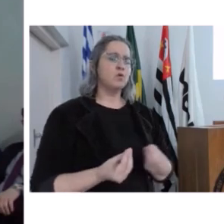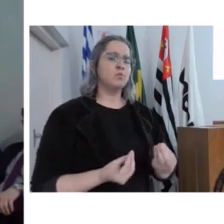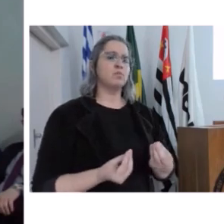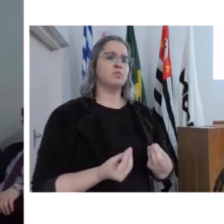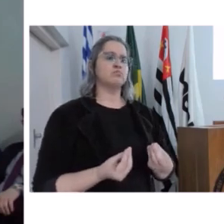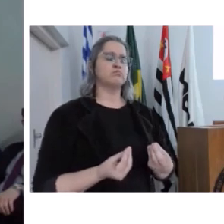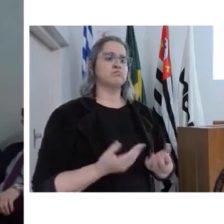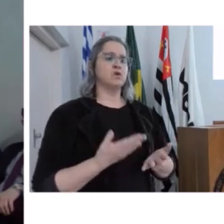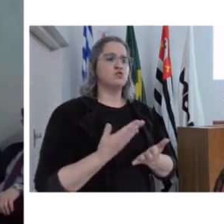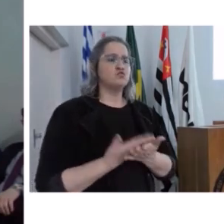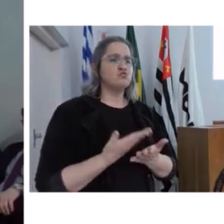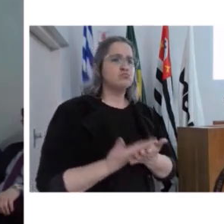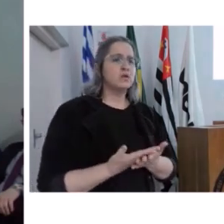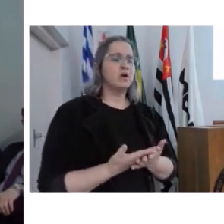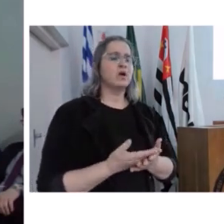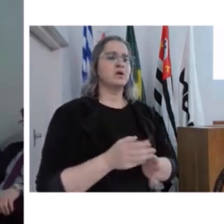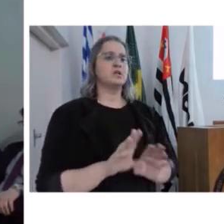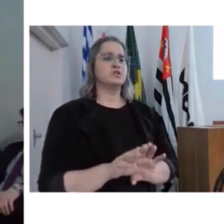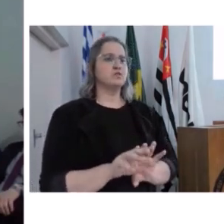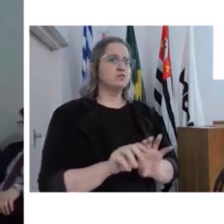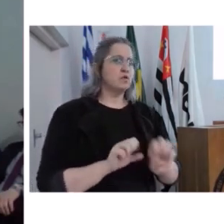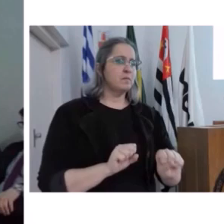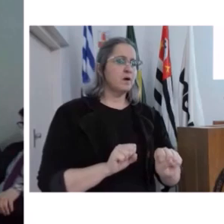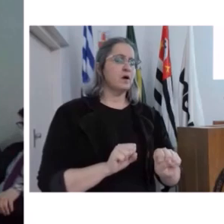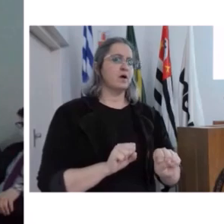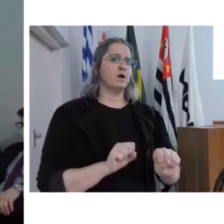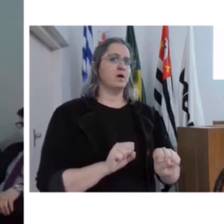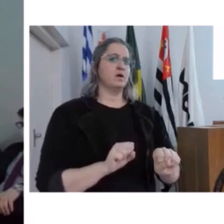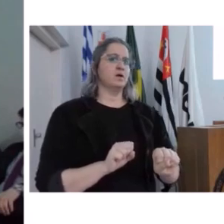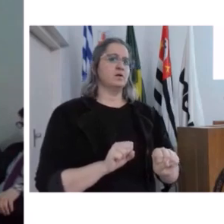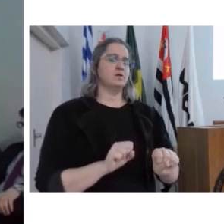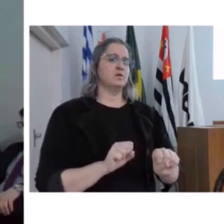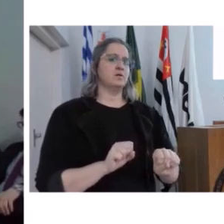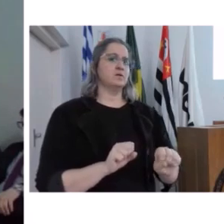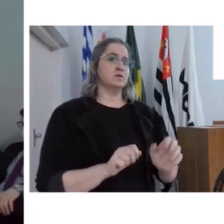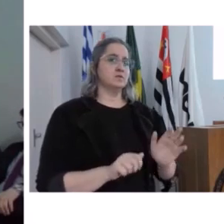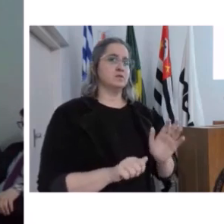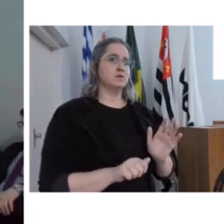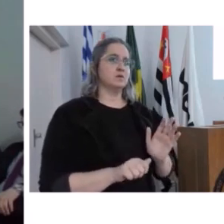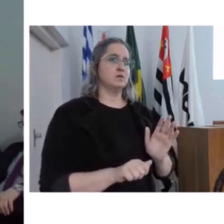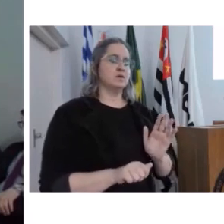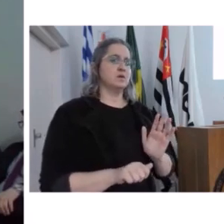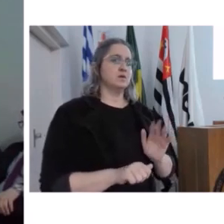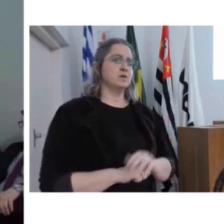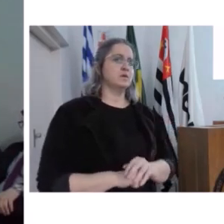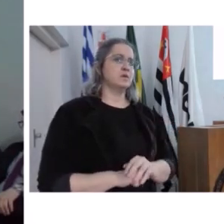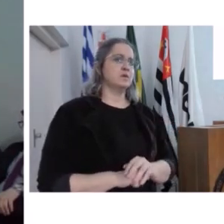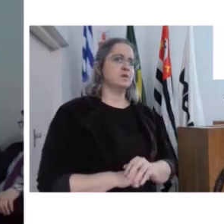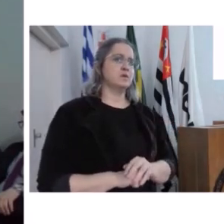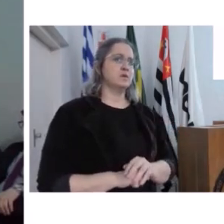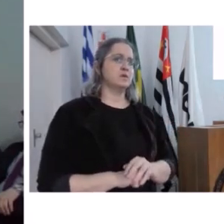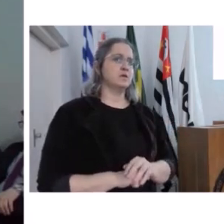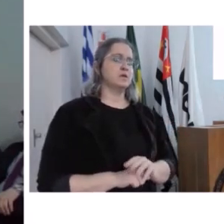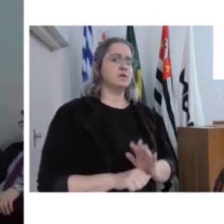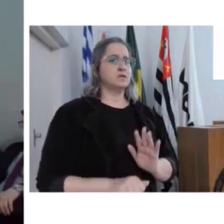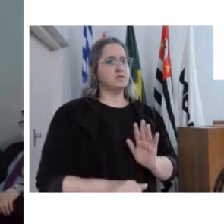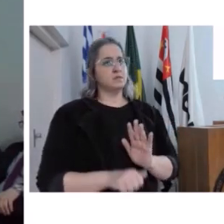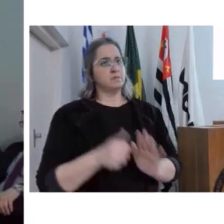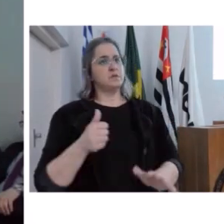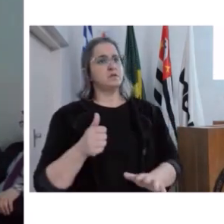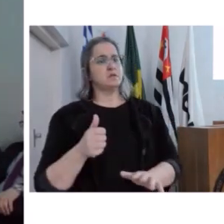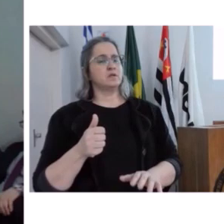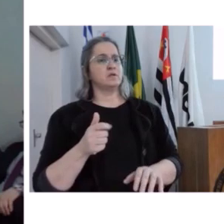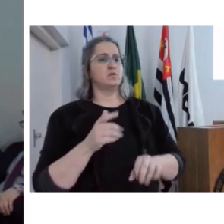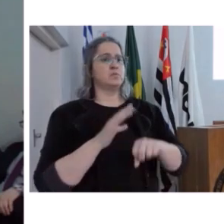formação? A senhora comentou muito que, né, de forma muito, nesse primeiro momento inicial da instituição da medicina oral, foi uma forma